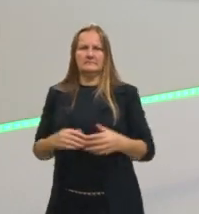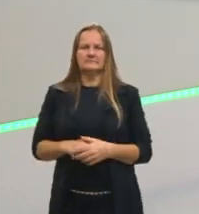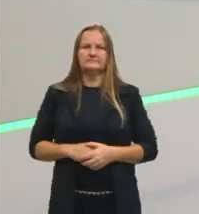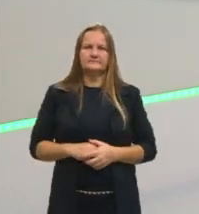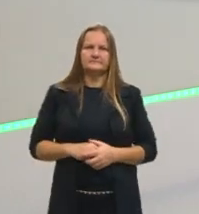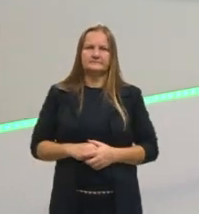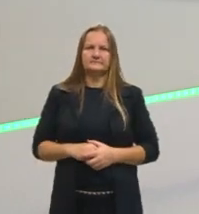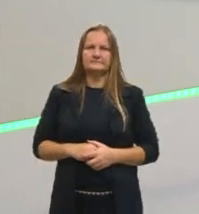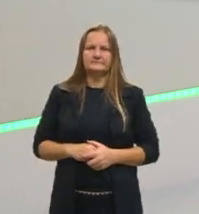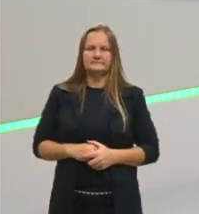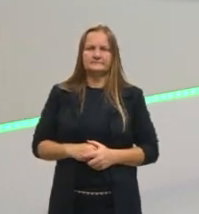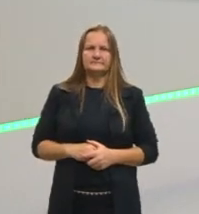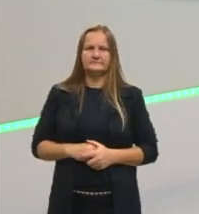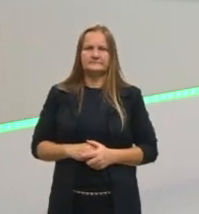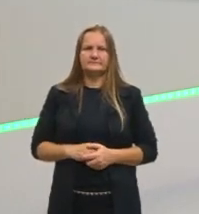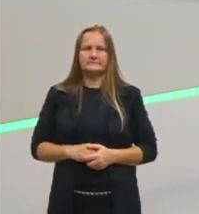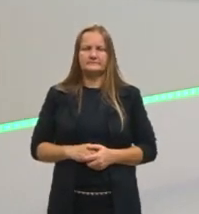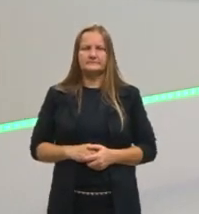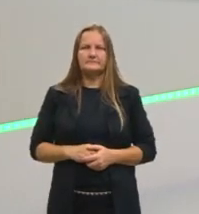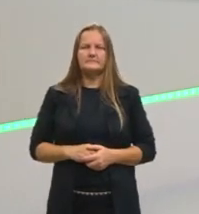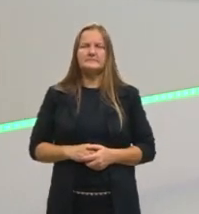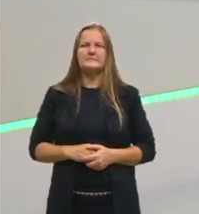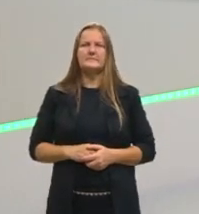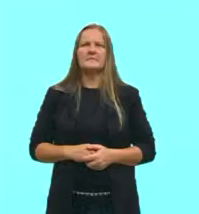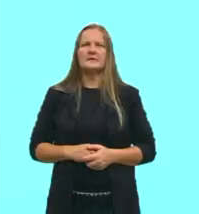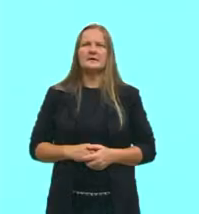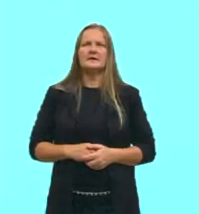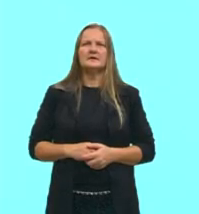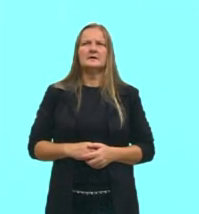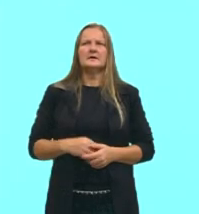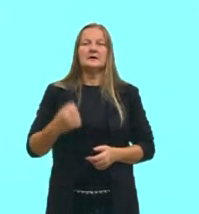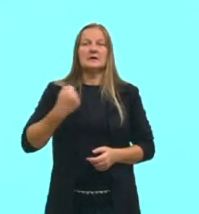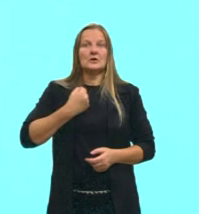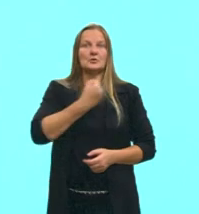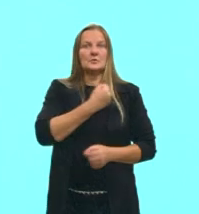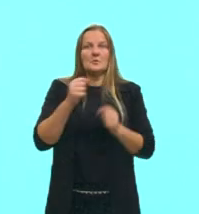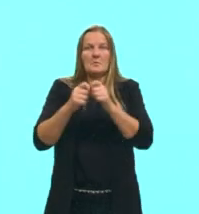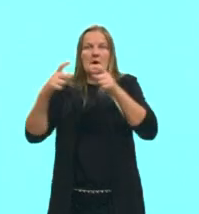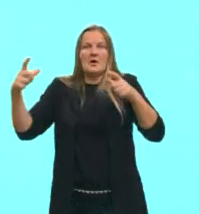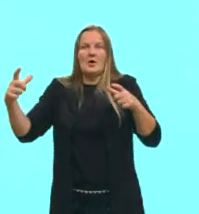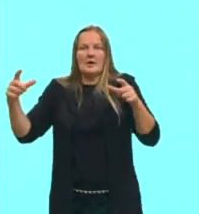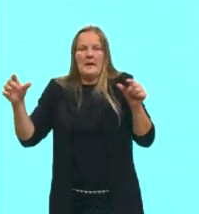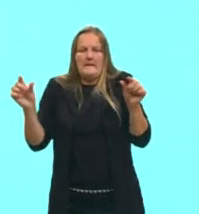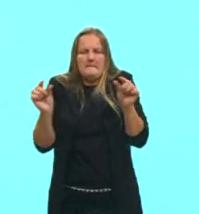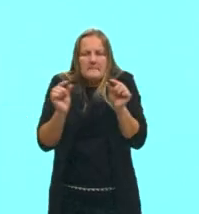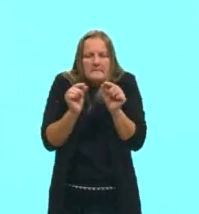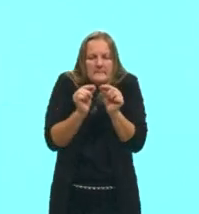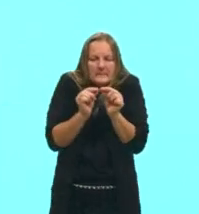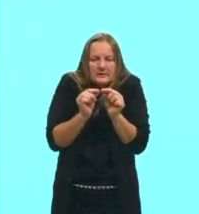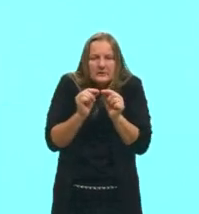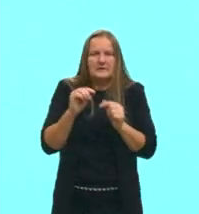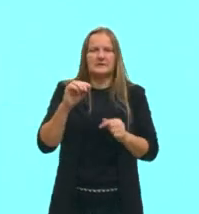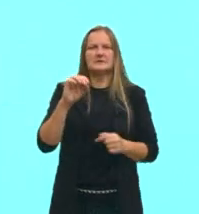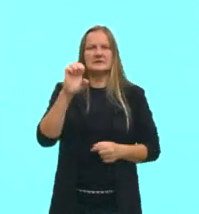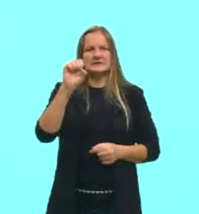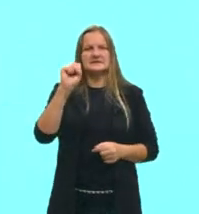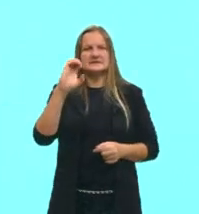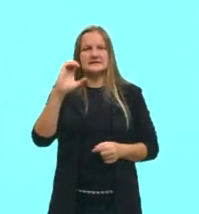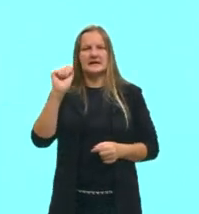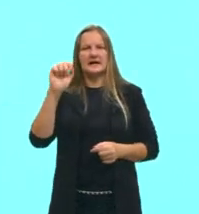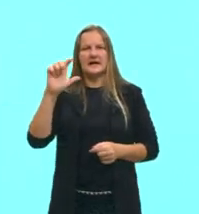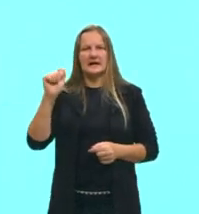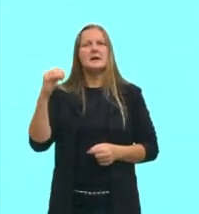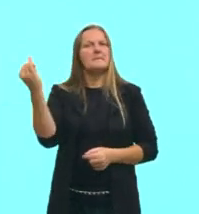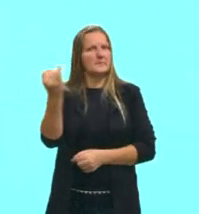não tem como tá a gurizada então quanto maior for esse número menor vai ser a minha escala tá meninos e